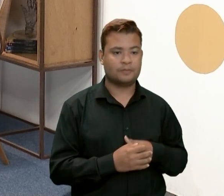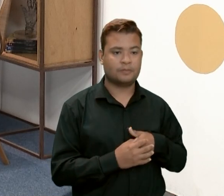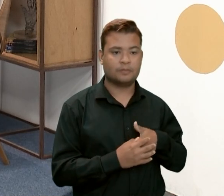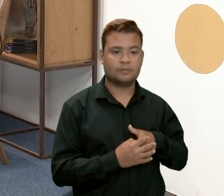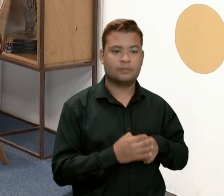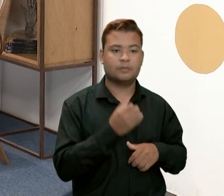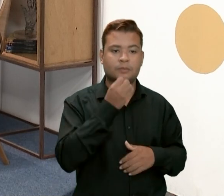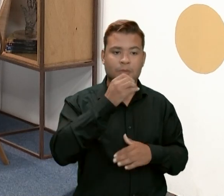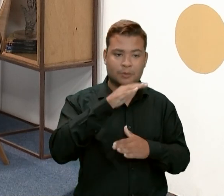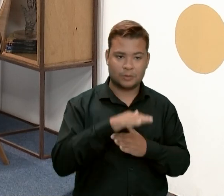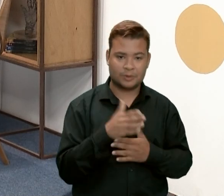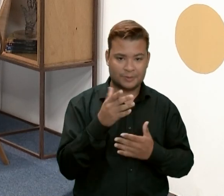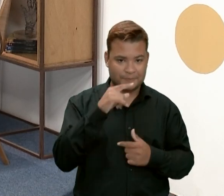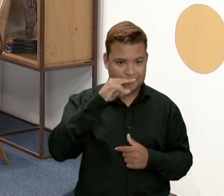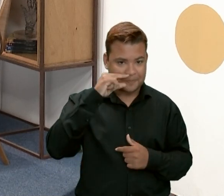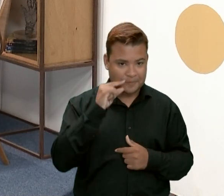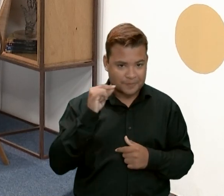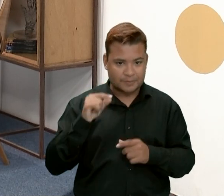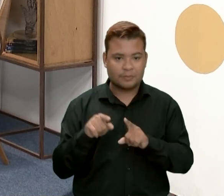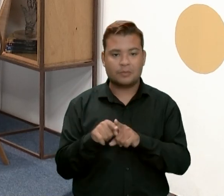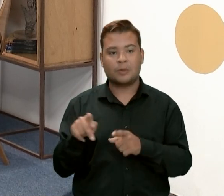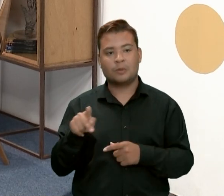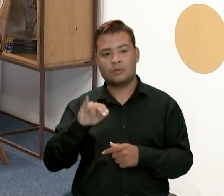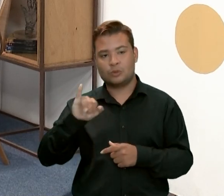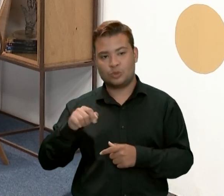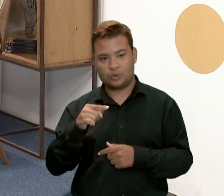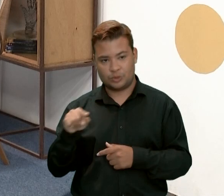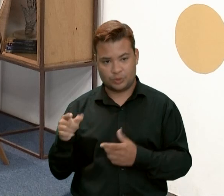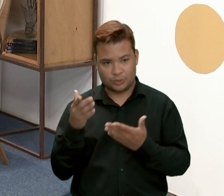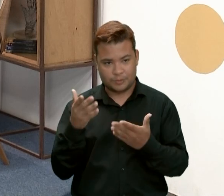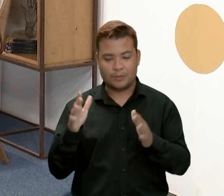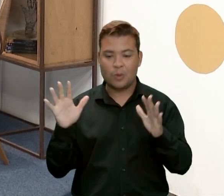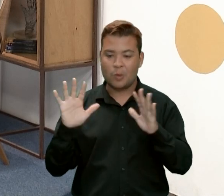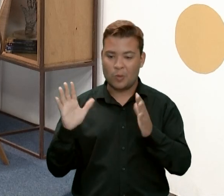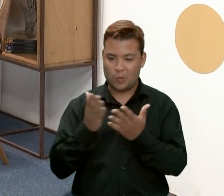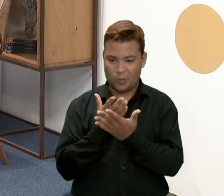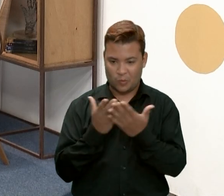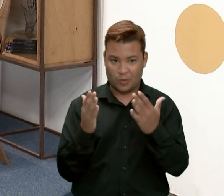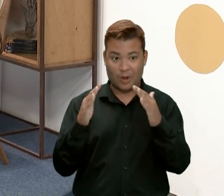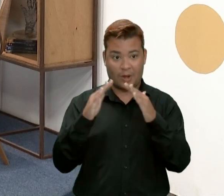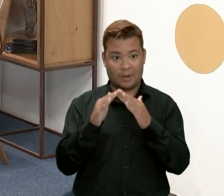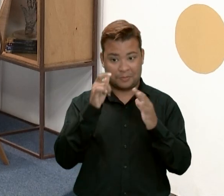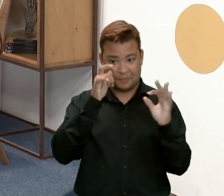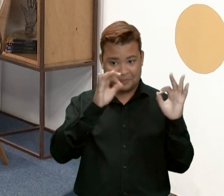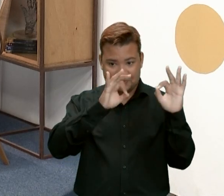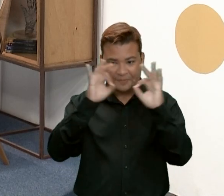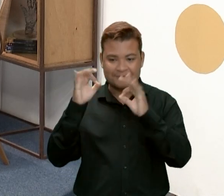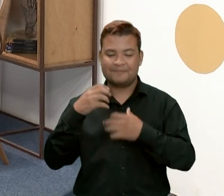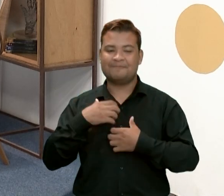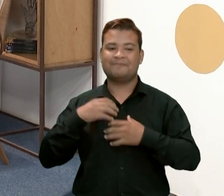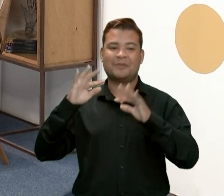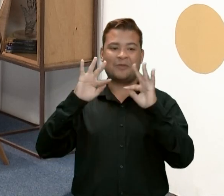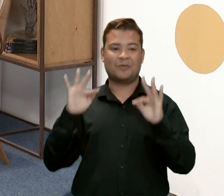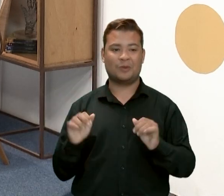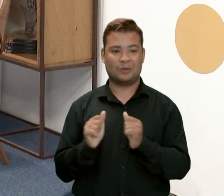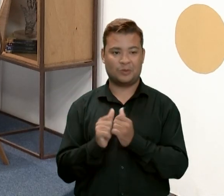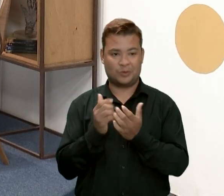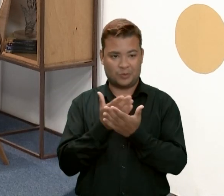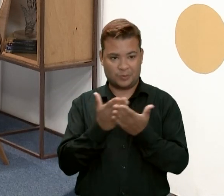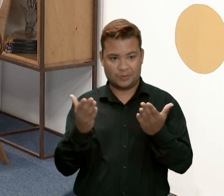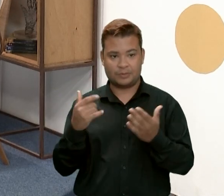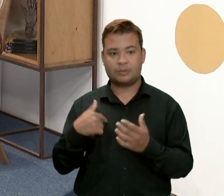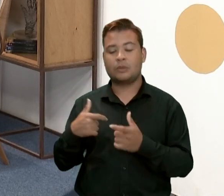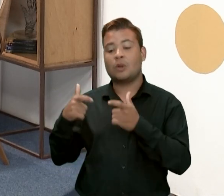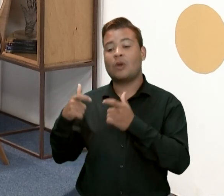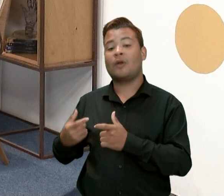Boa tarde, Janaína. Boa tarde, professor João da Cruz. Olá, você que está em casa. Que felicidade estar aqui com vocês. Eu falo direto